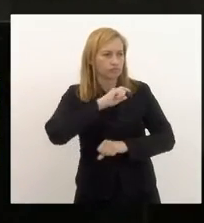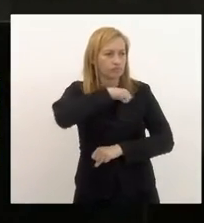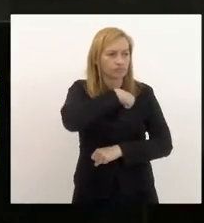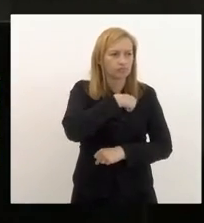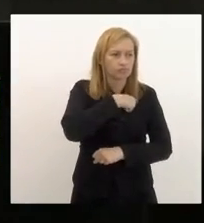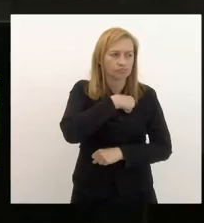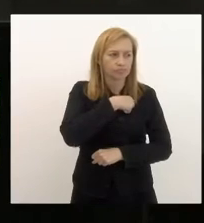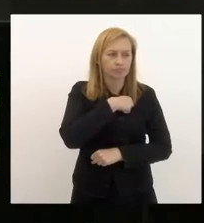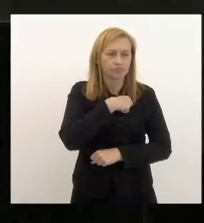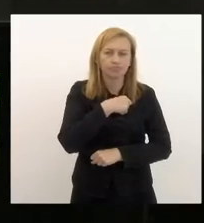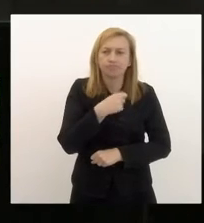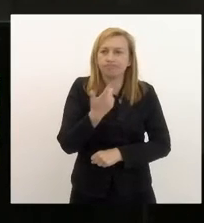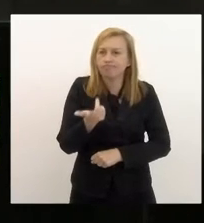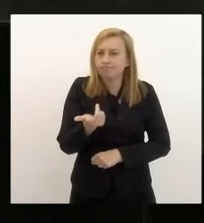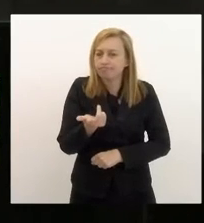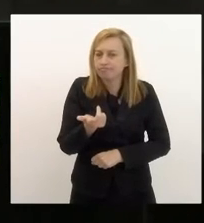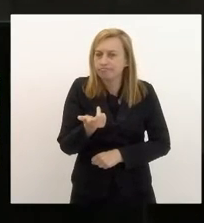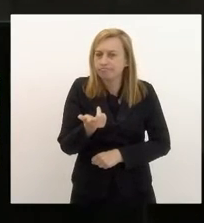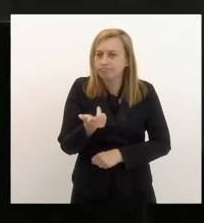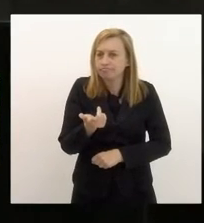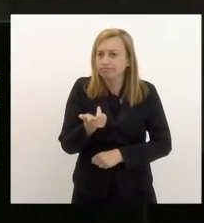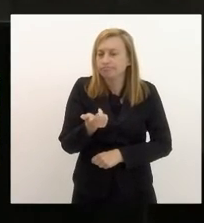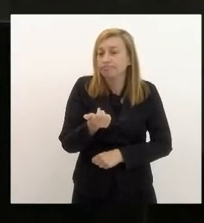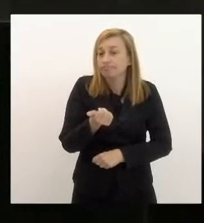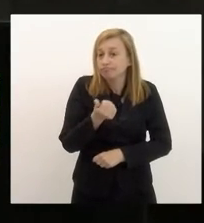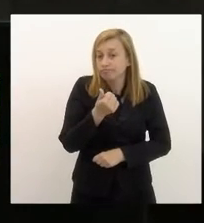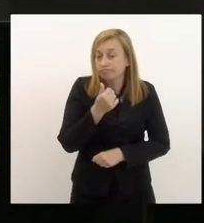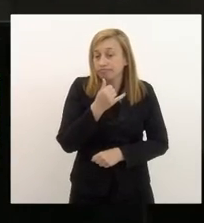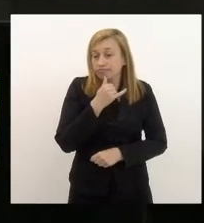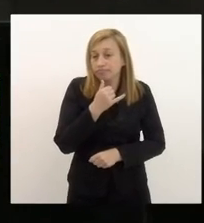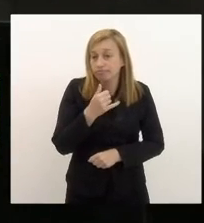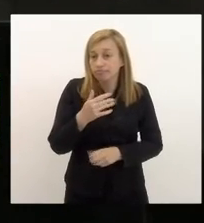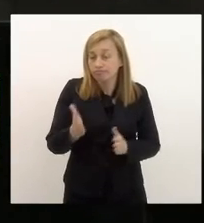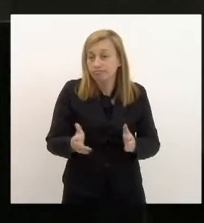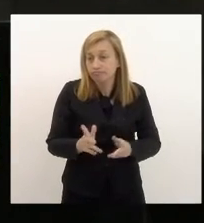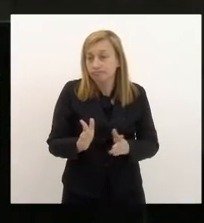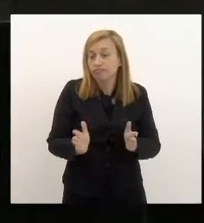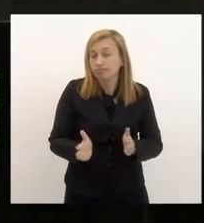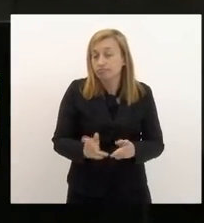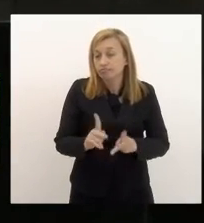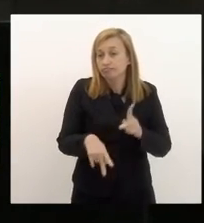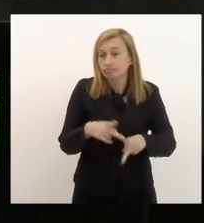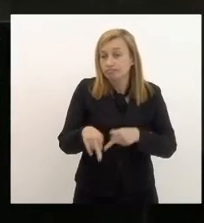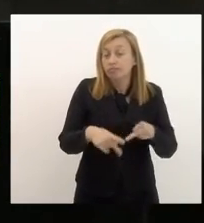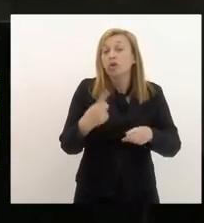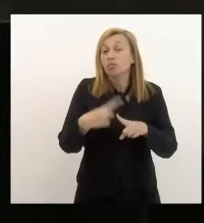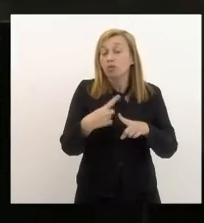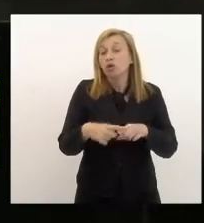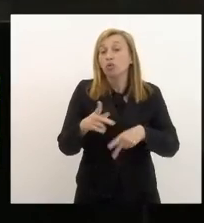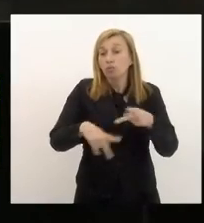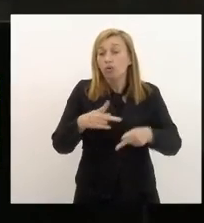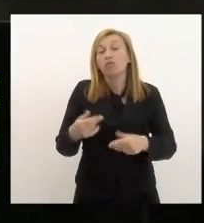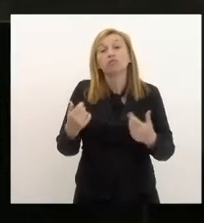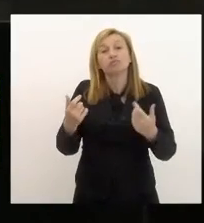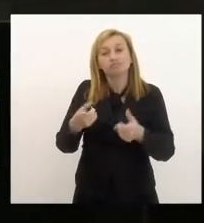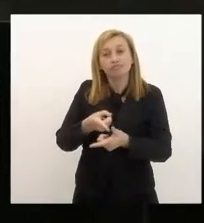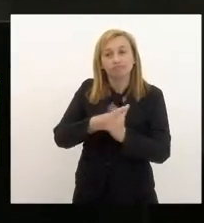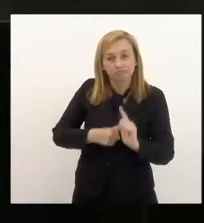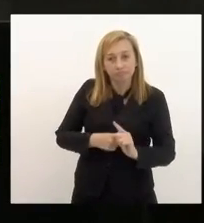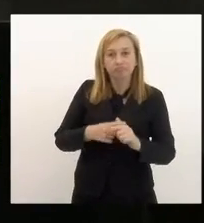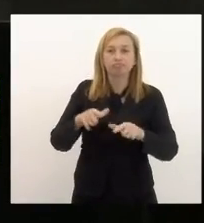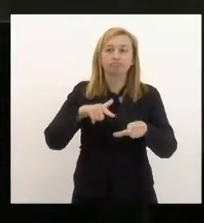fiscal o gráfico para a população porque a população depende do funcionalismo público não tem jeito